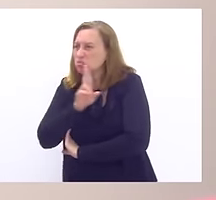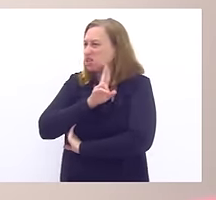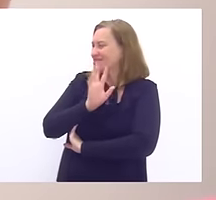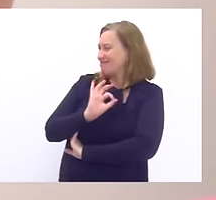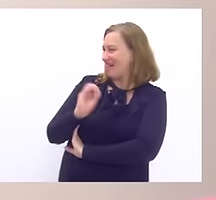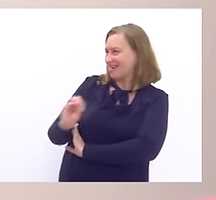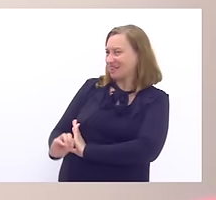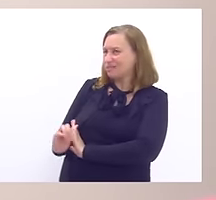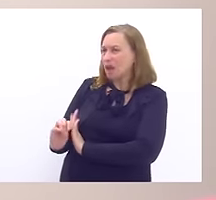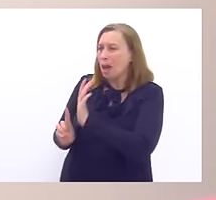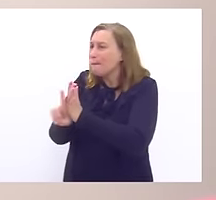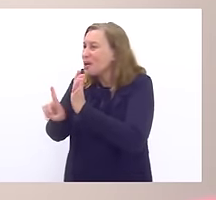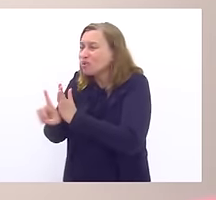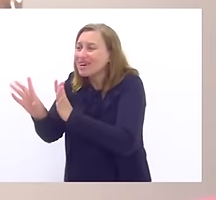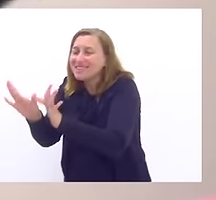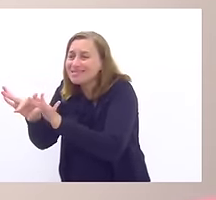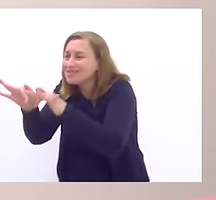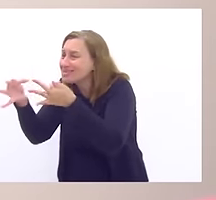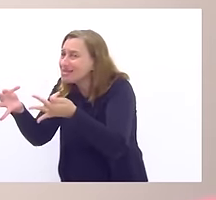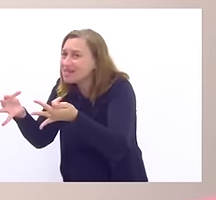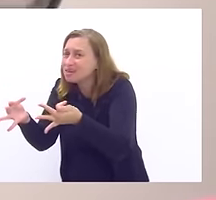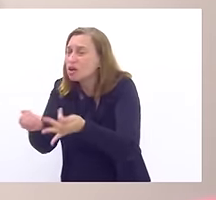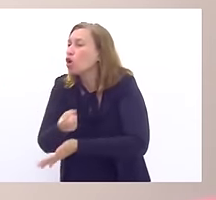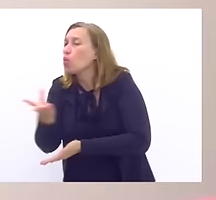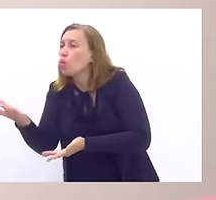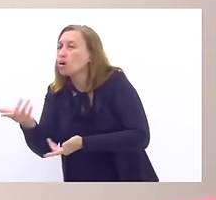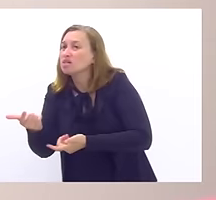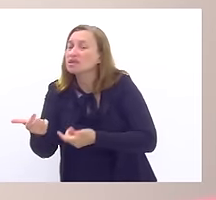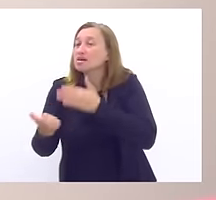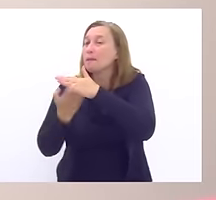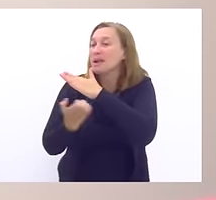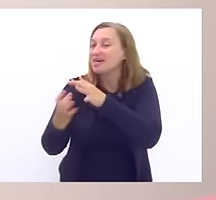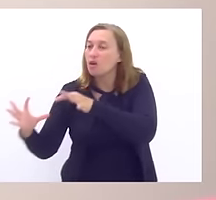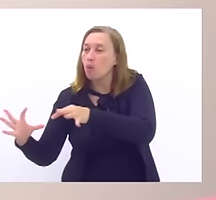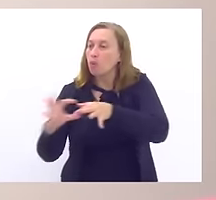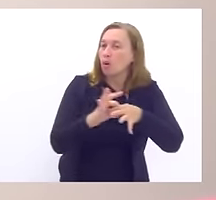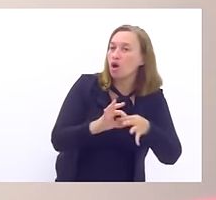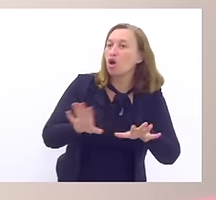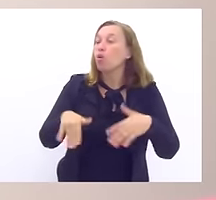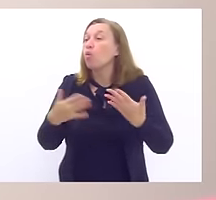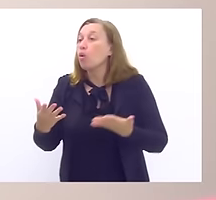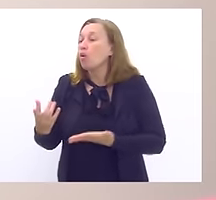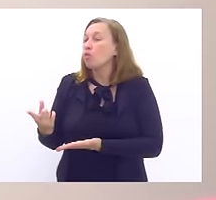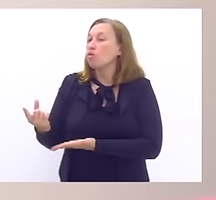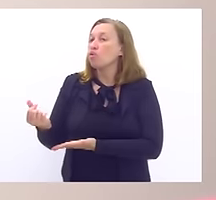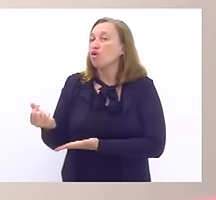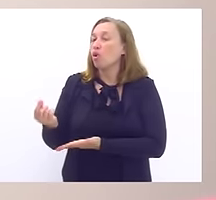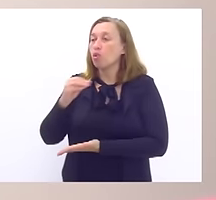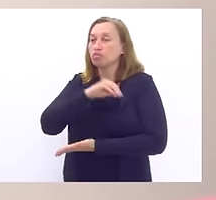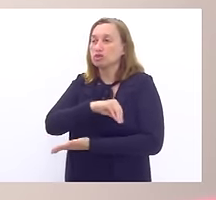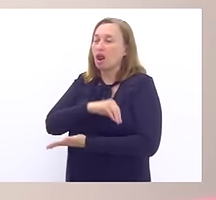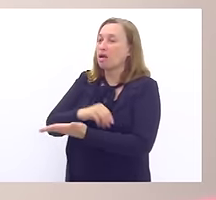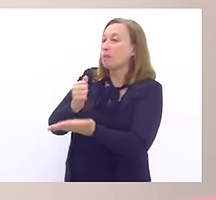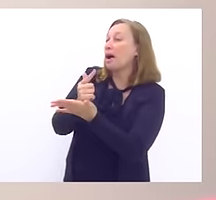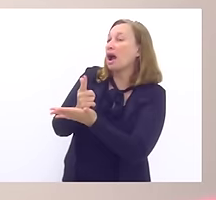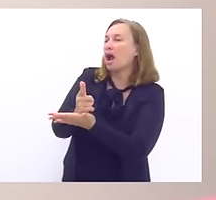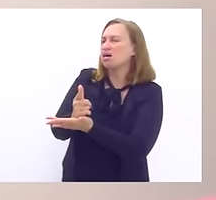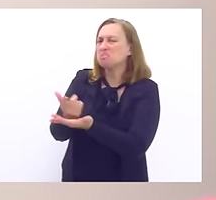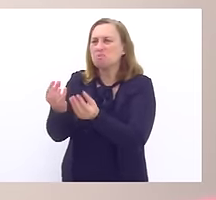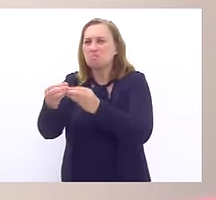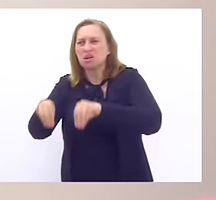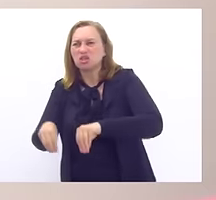as perguntas que nós fizemos aqui é poucas empresas têm agregada quantos eles ganham para ninguém quer prejudicar você